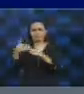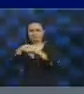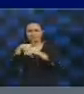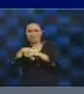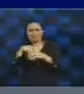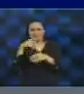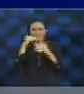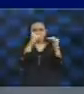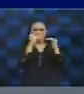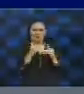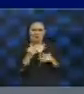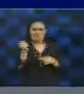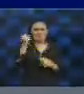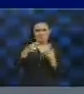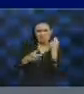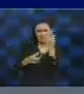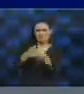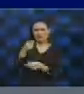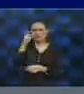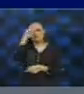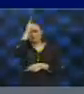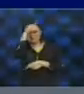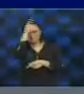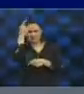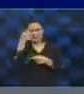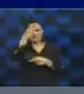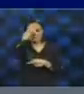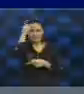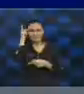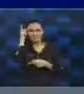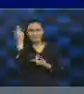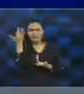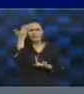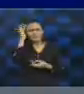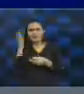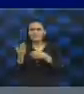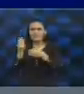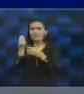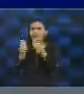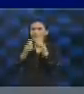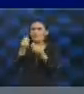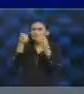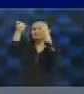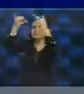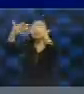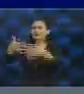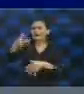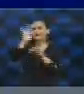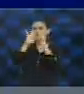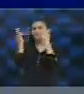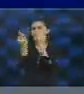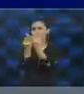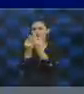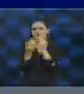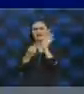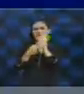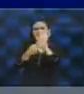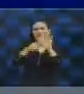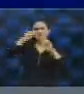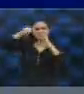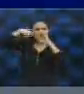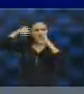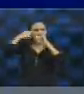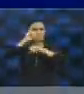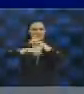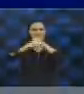de baixarias, falar que coisas que fazem mal às pessoas, que invadem as famílias das pessoas. Você monta vídeo na internet,